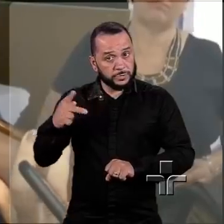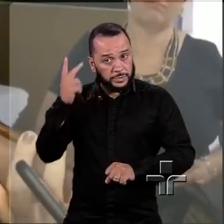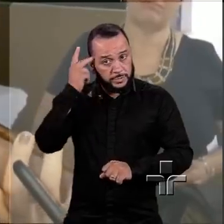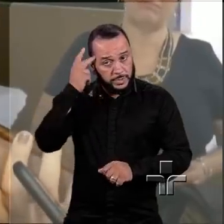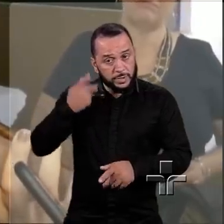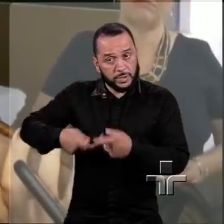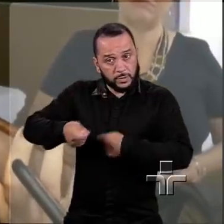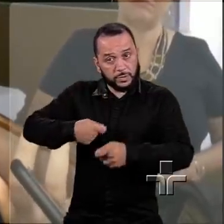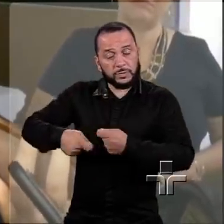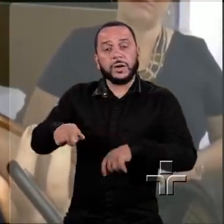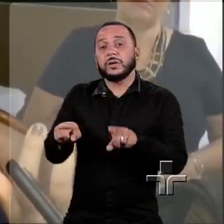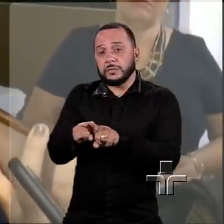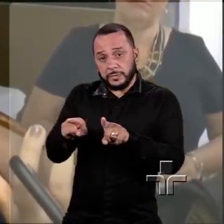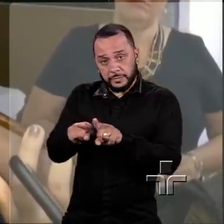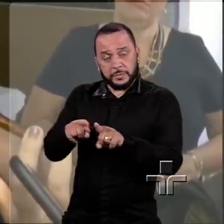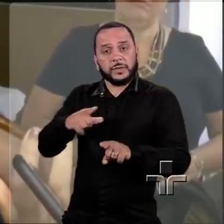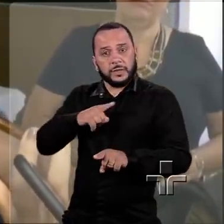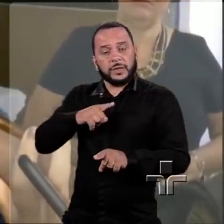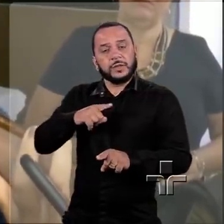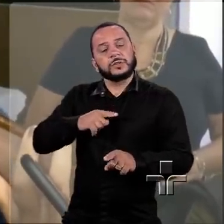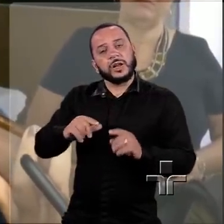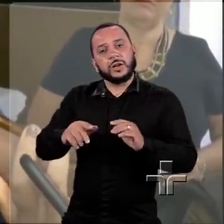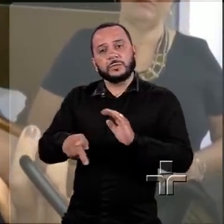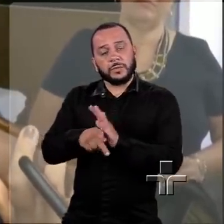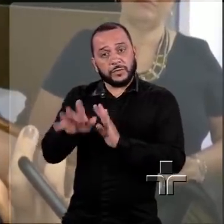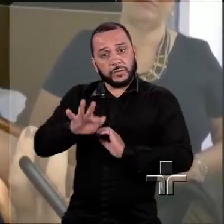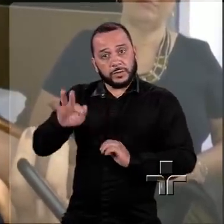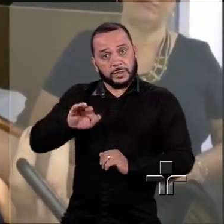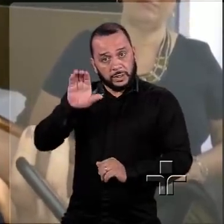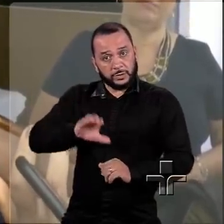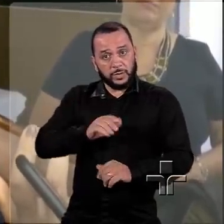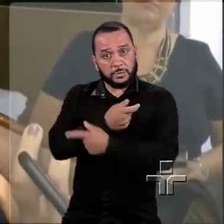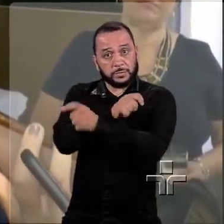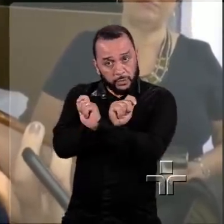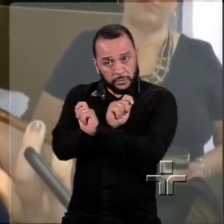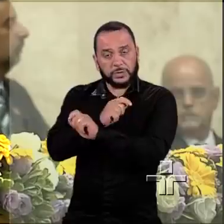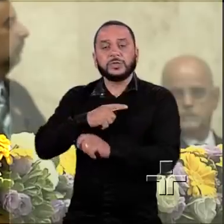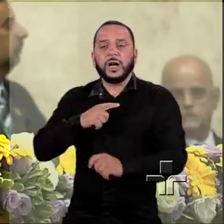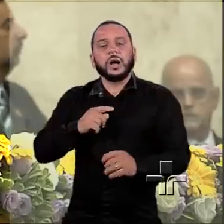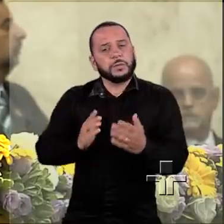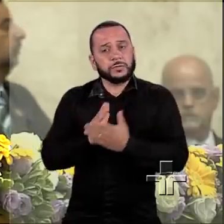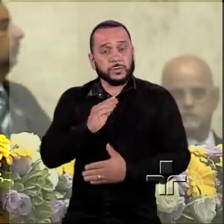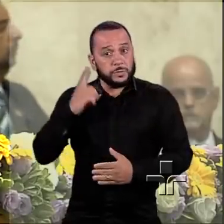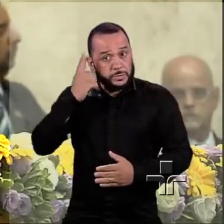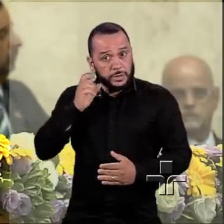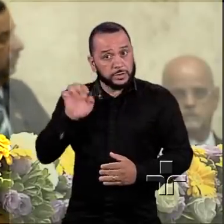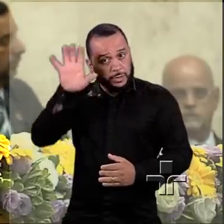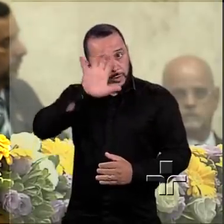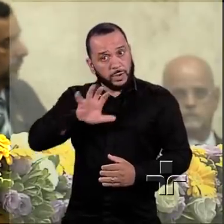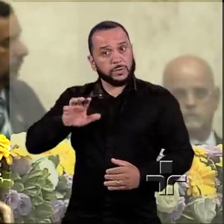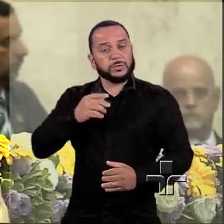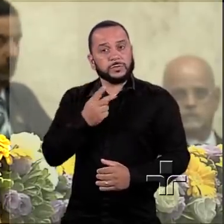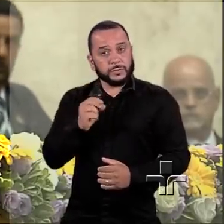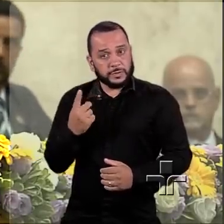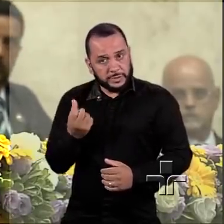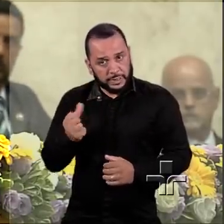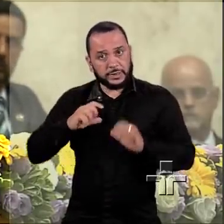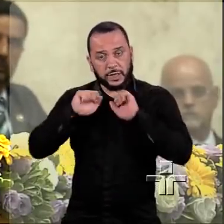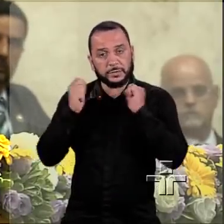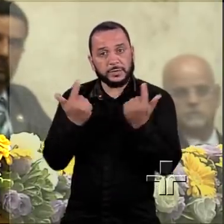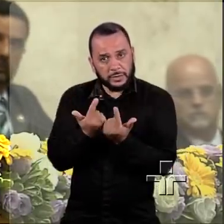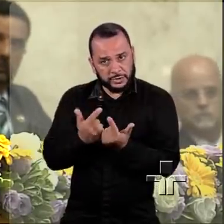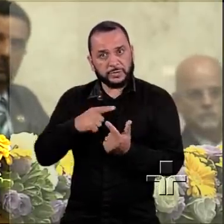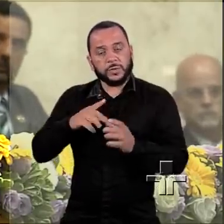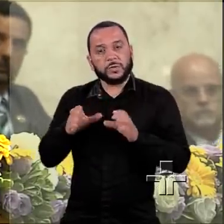Economia pela Pontifícia Universidade Católica foi eleito deputado estadual em 2006. Na Assembleia Legislativa, integrou as comissões